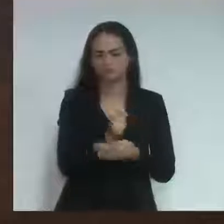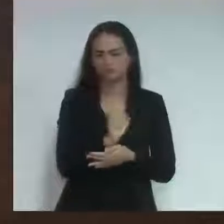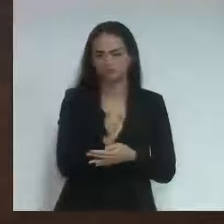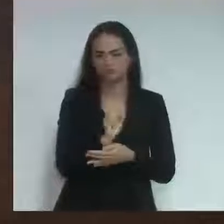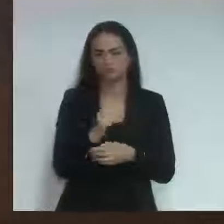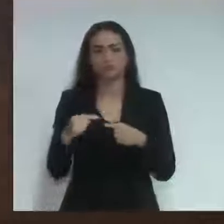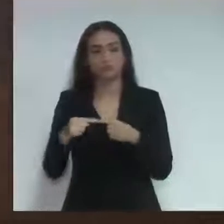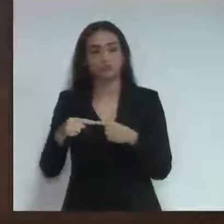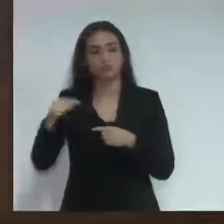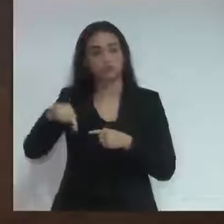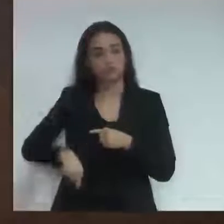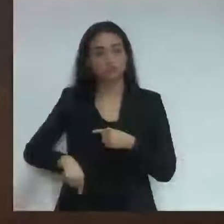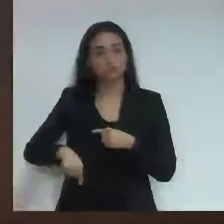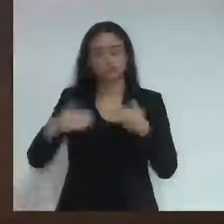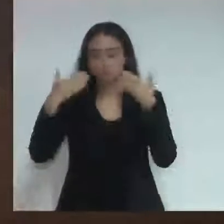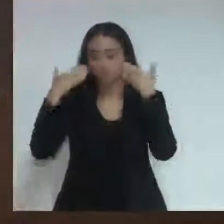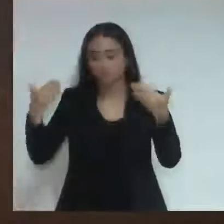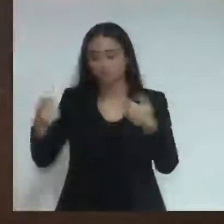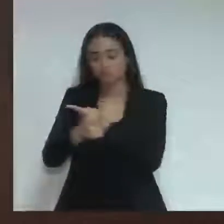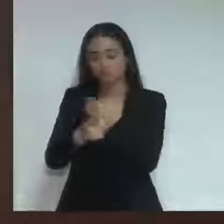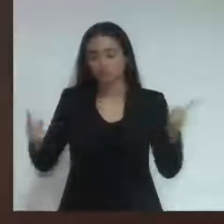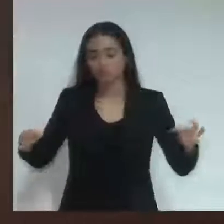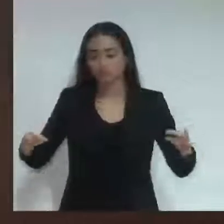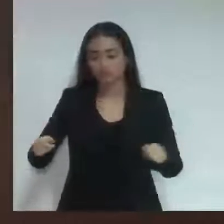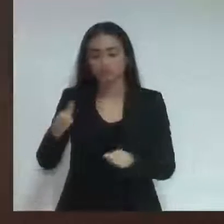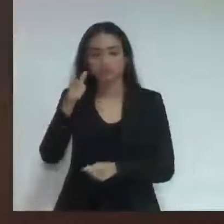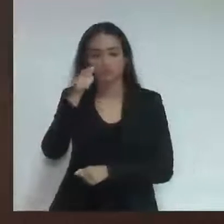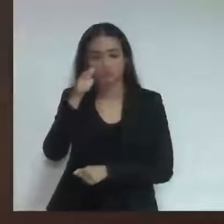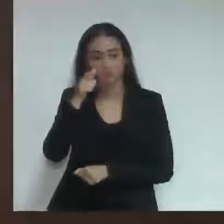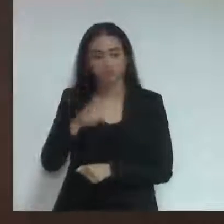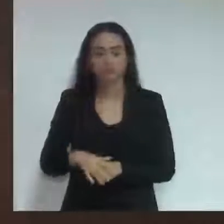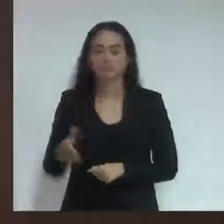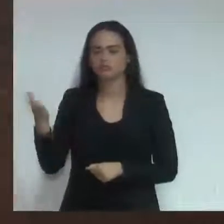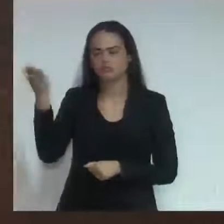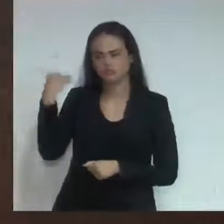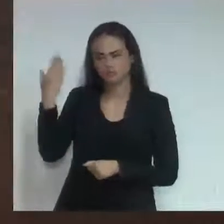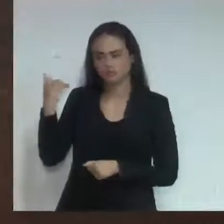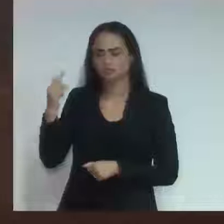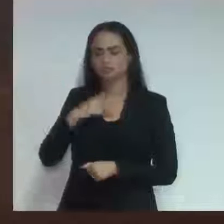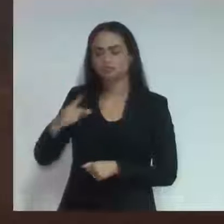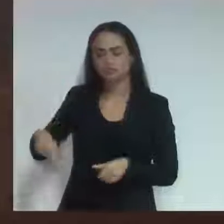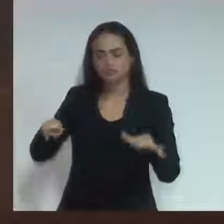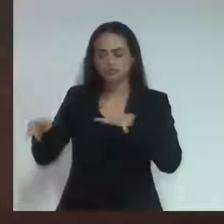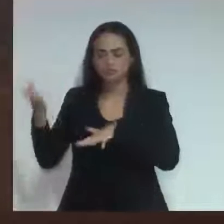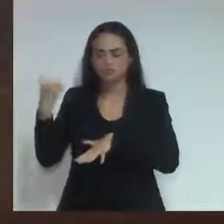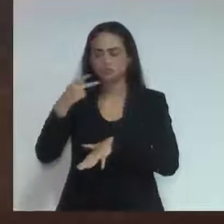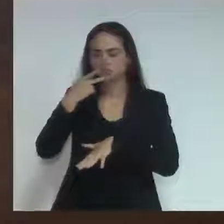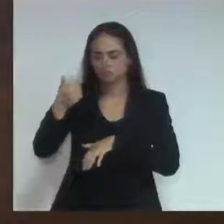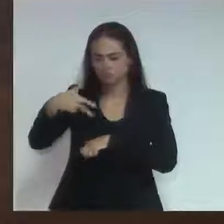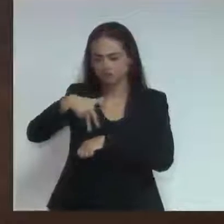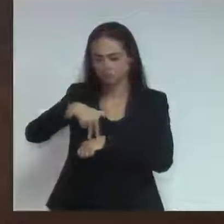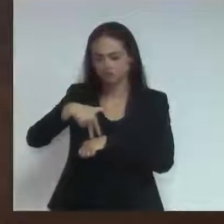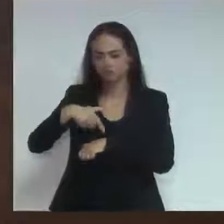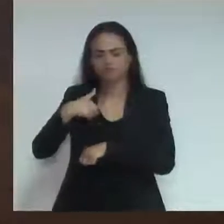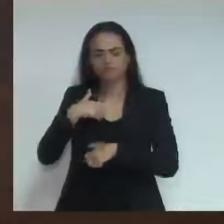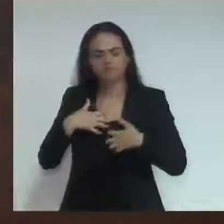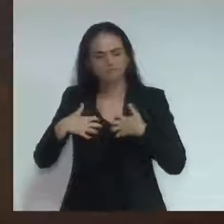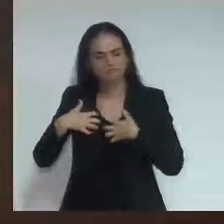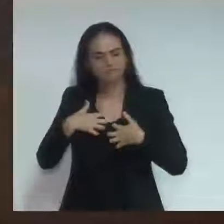Porque quando o presidente falou que ficou muito chateado com a minha pessoa, de ter assinado um